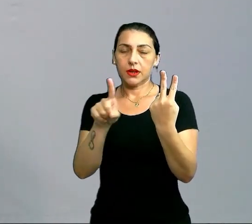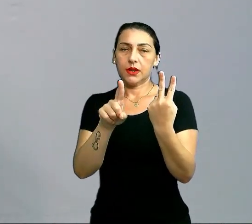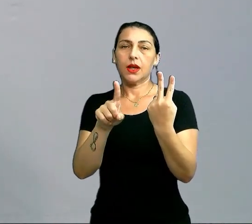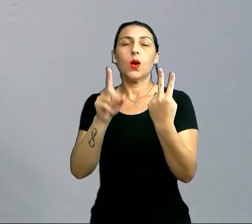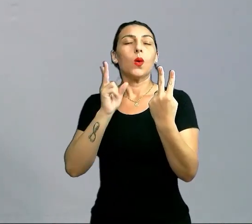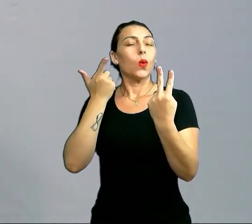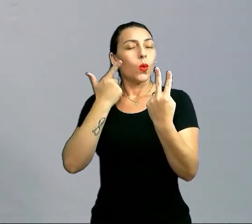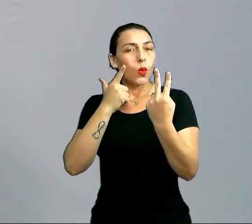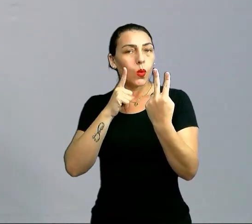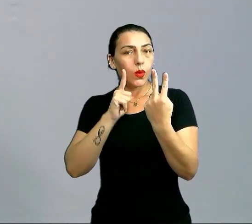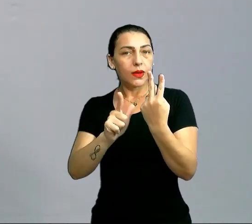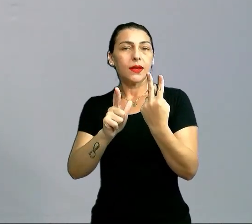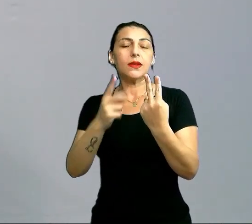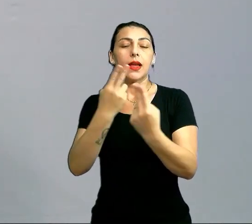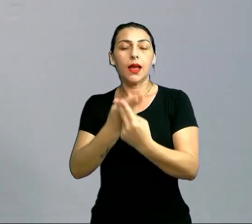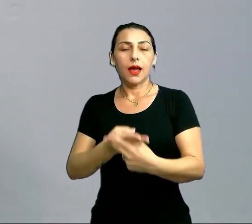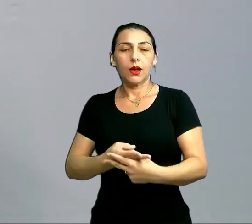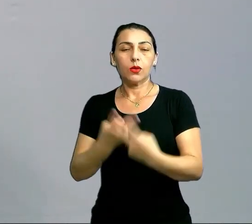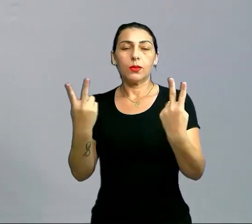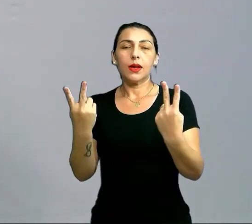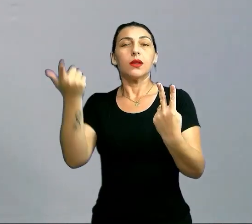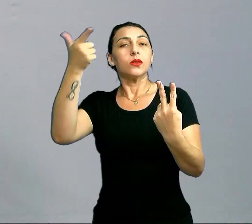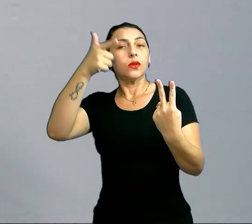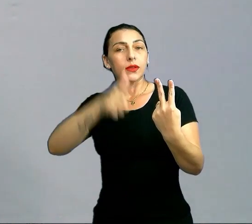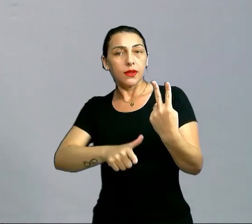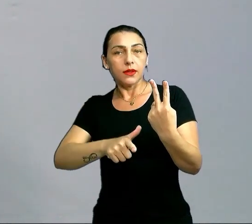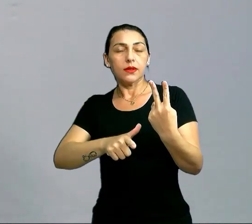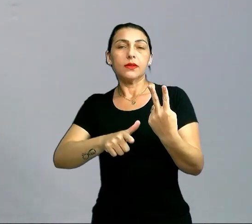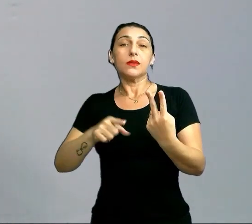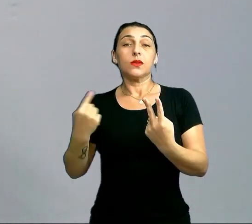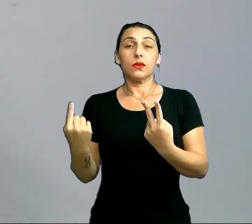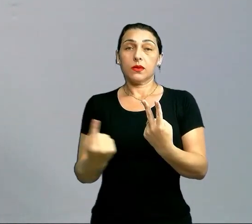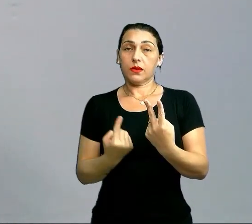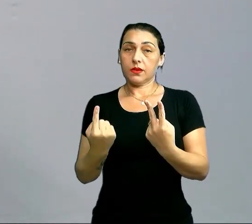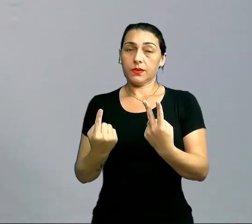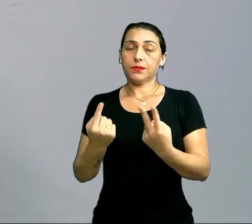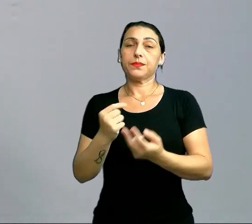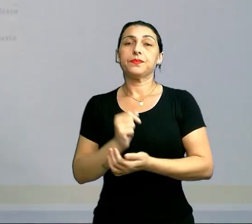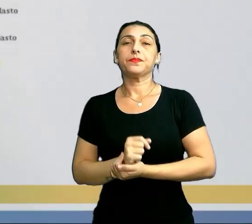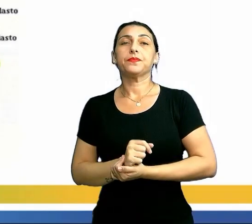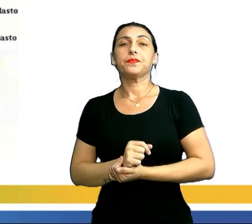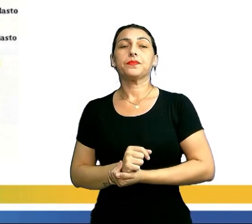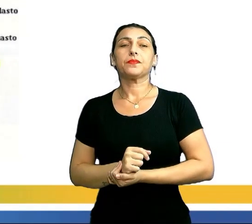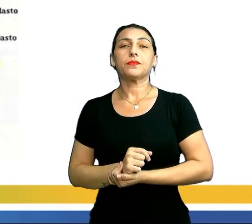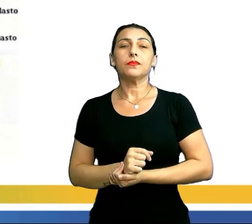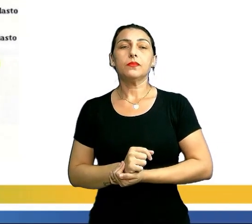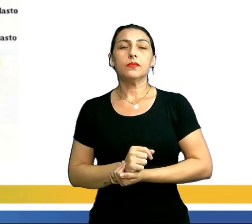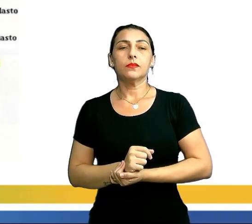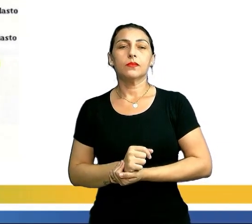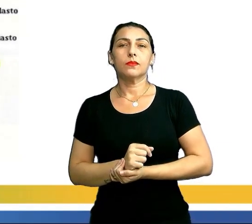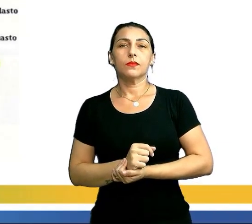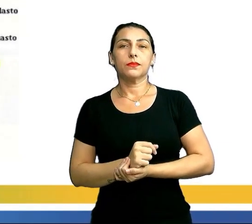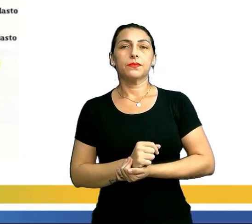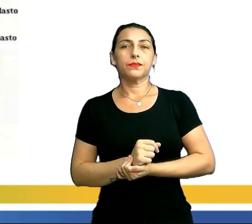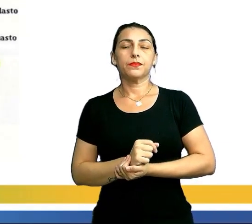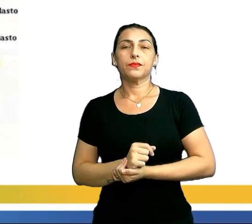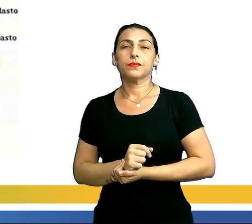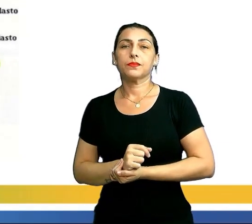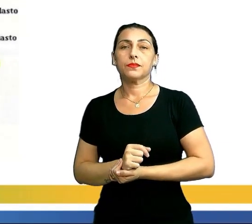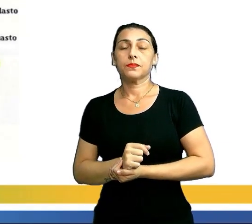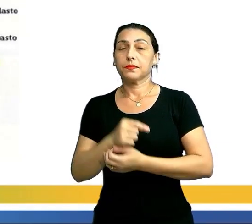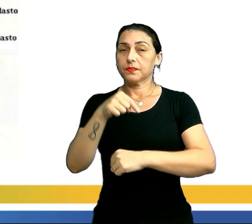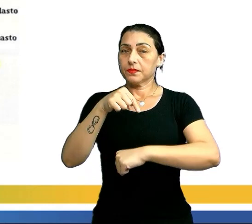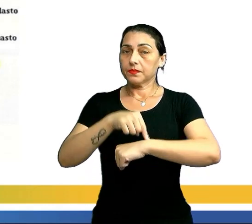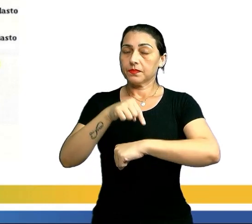Tá? Elas conseguem se duplicar, se renovar sozinhas. De acordo? Então,